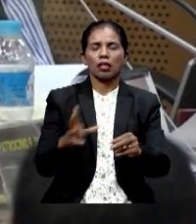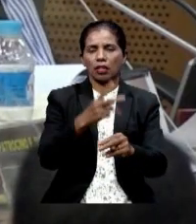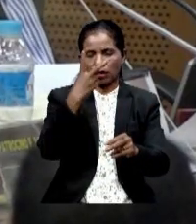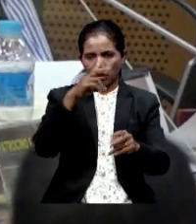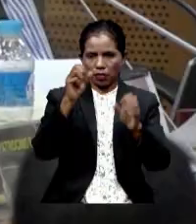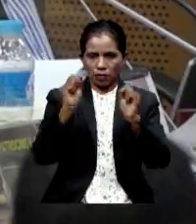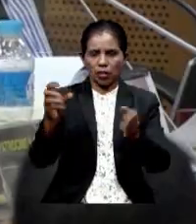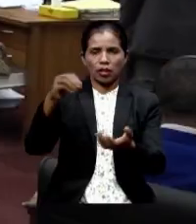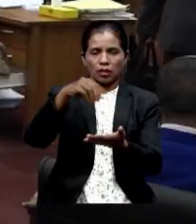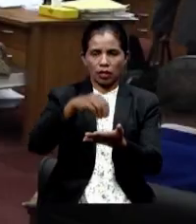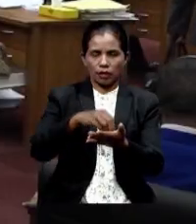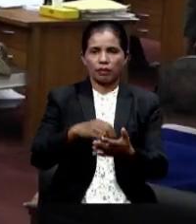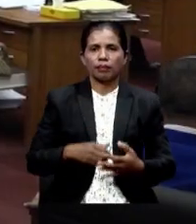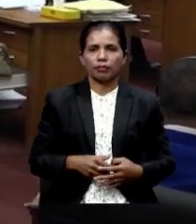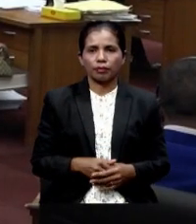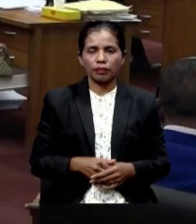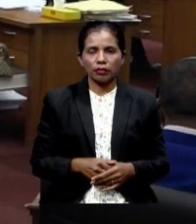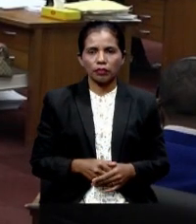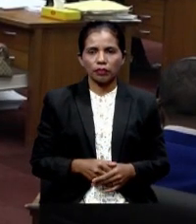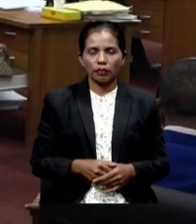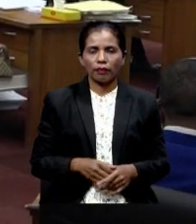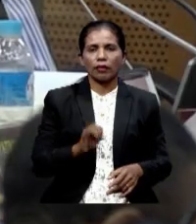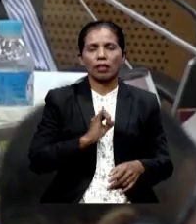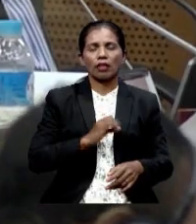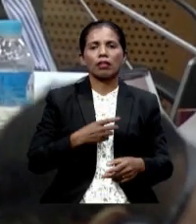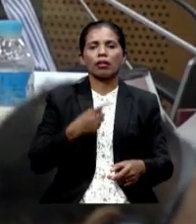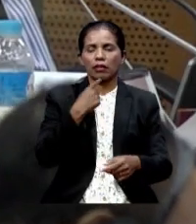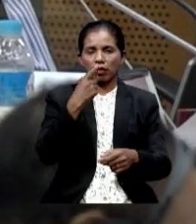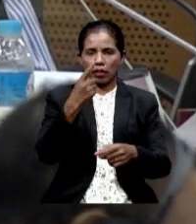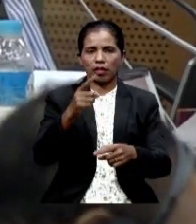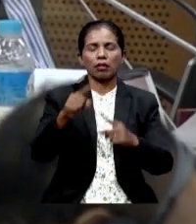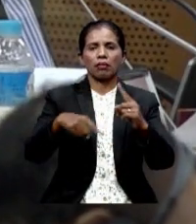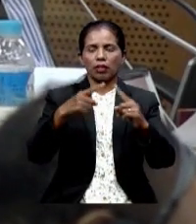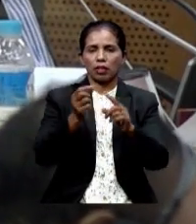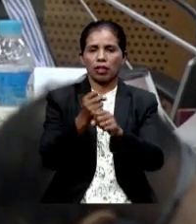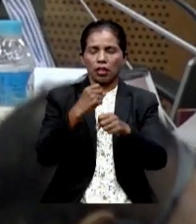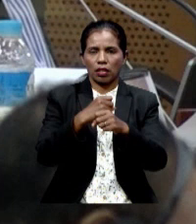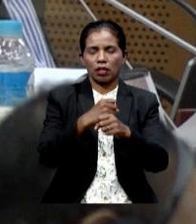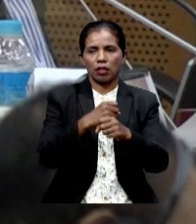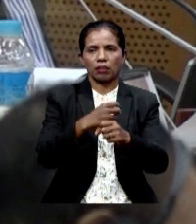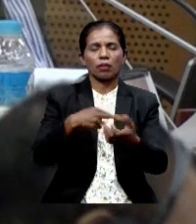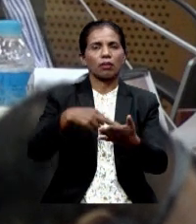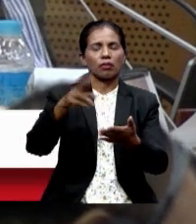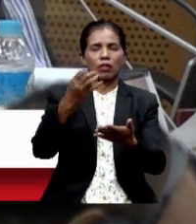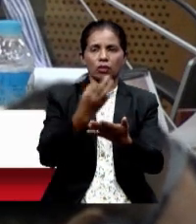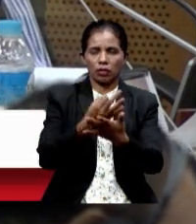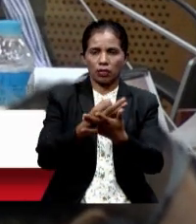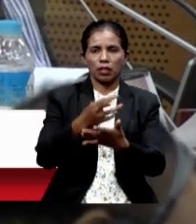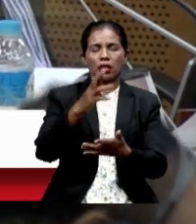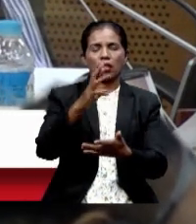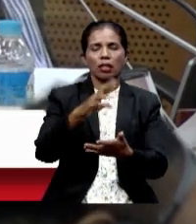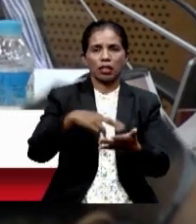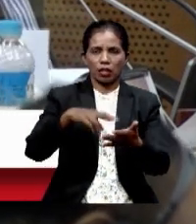nune beletama iha vigor. Carrega firma dentro da Beihira, halo promulgação do orçamento retificativo no